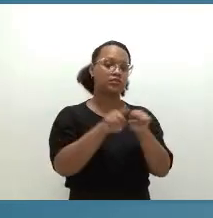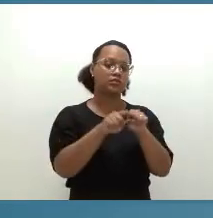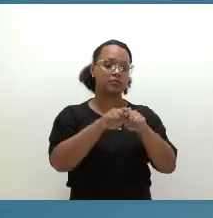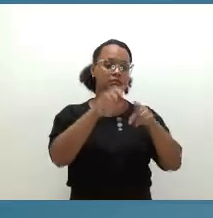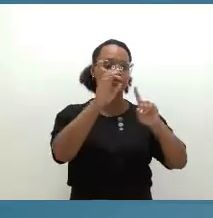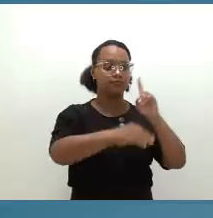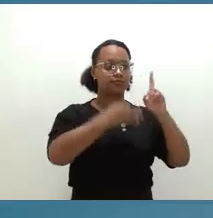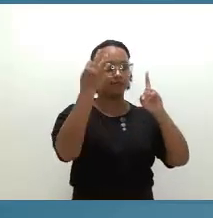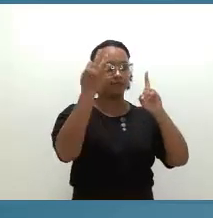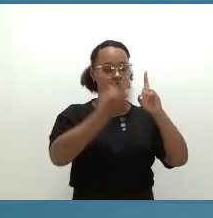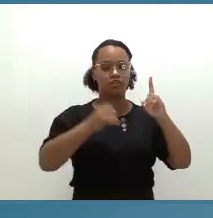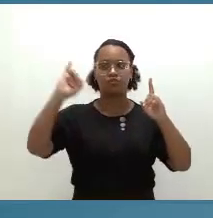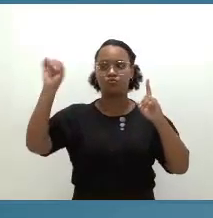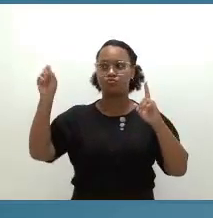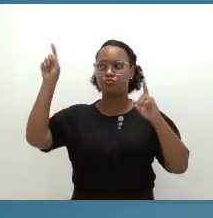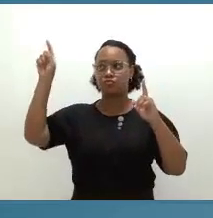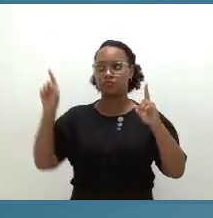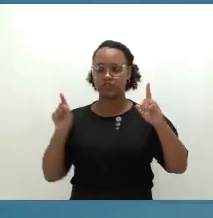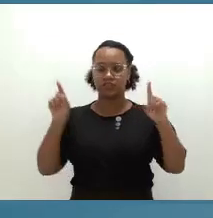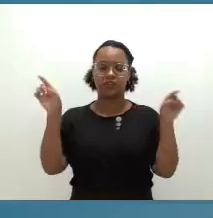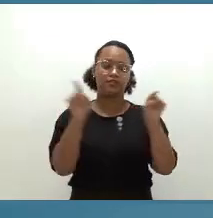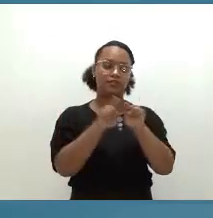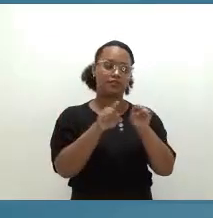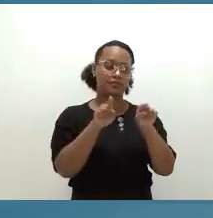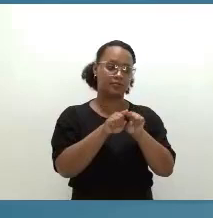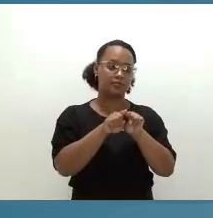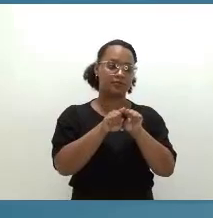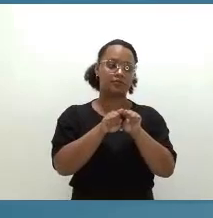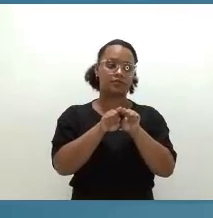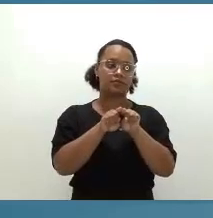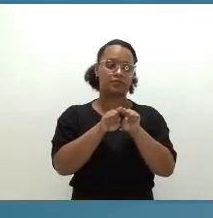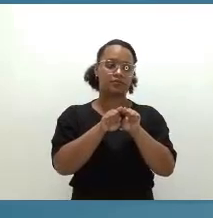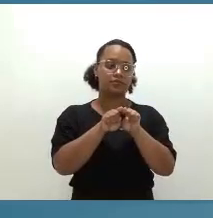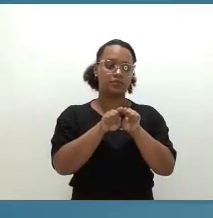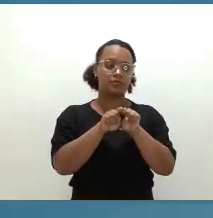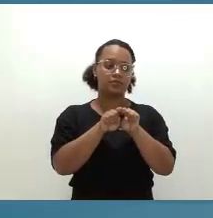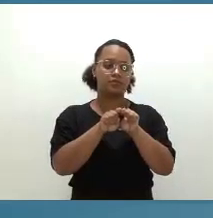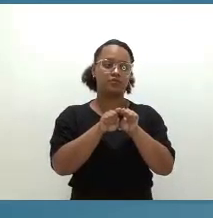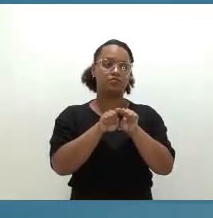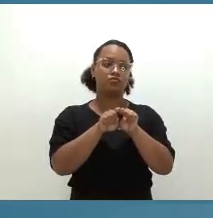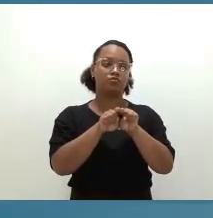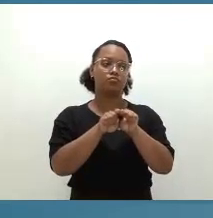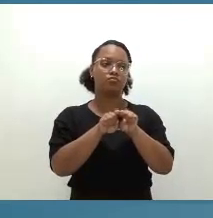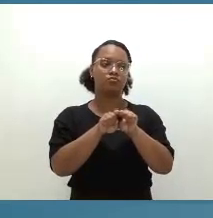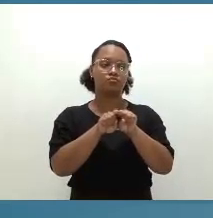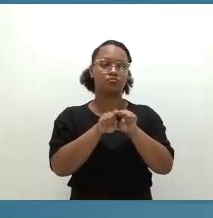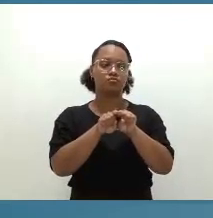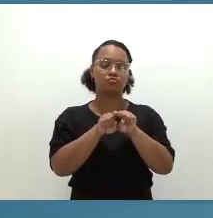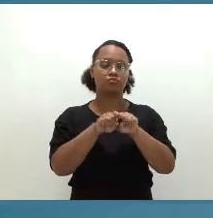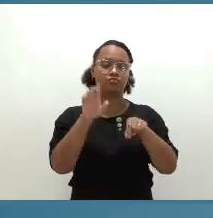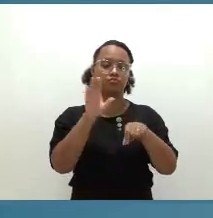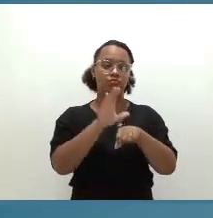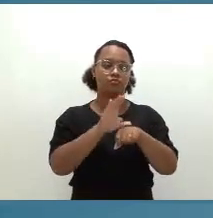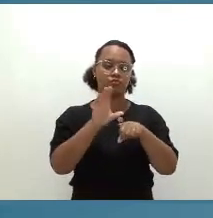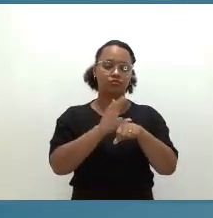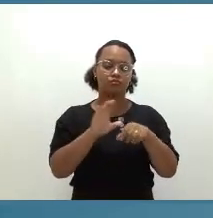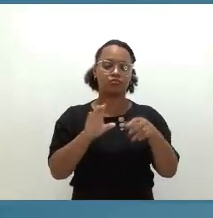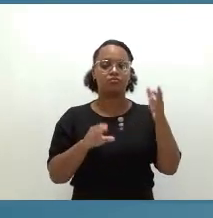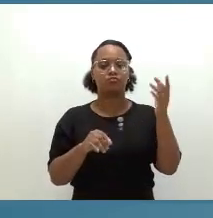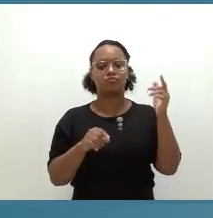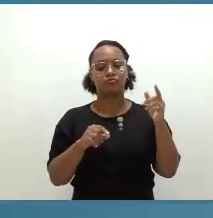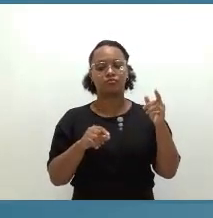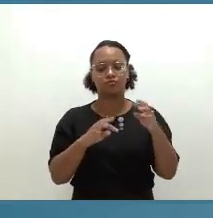José Alberto. E como disse o desembargador Constantino, já foi da nossa turma de